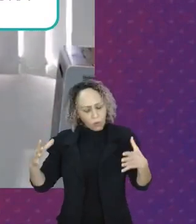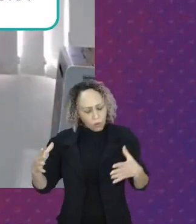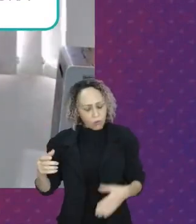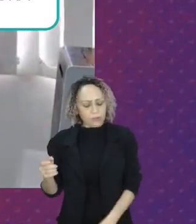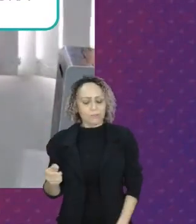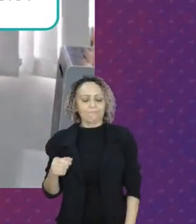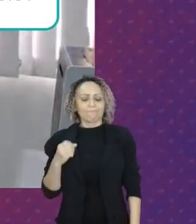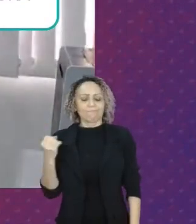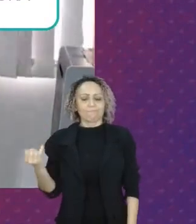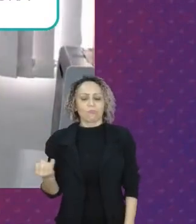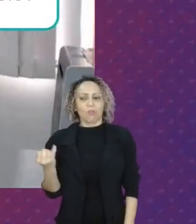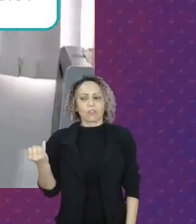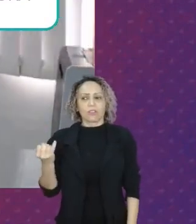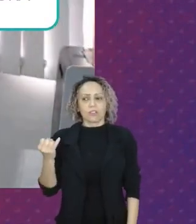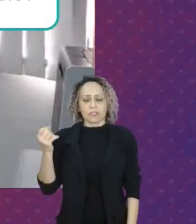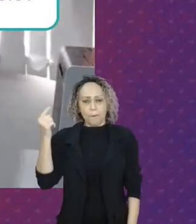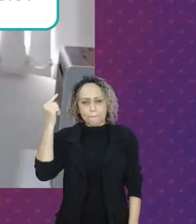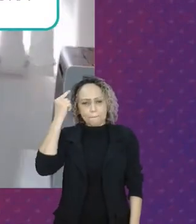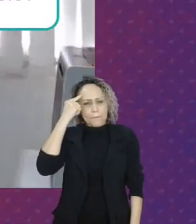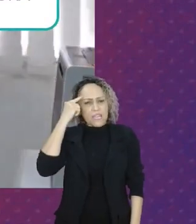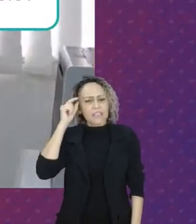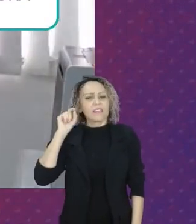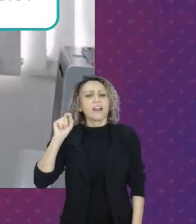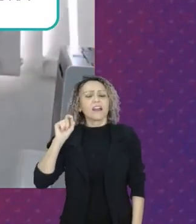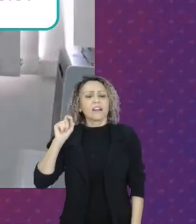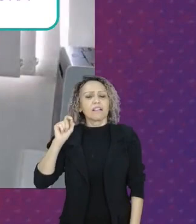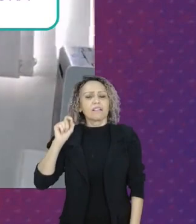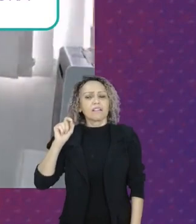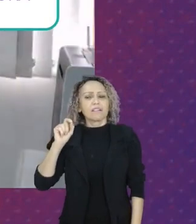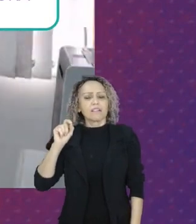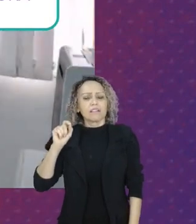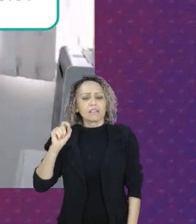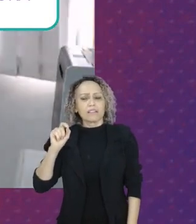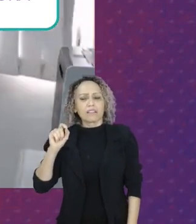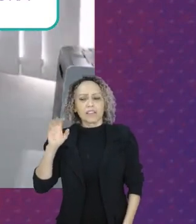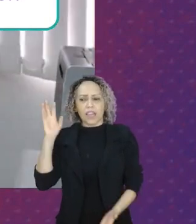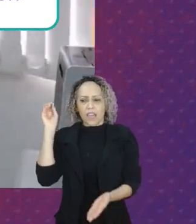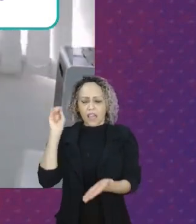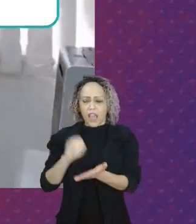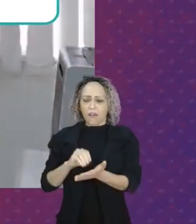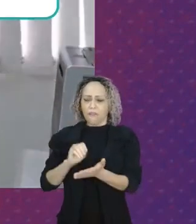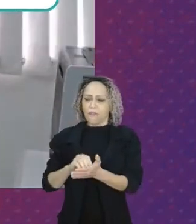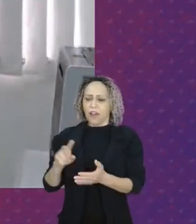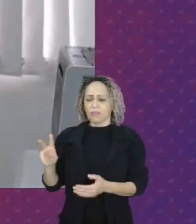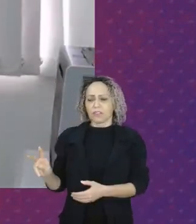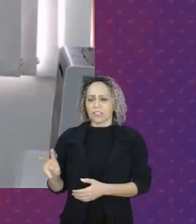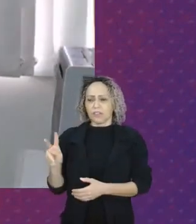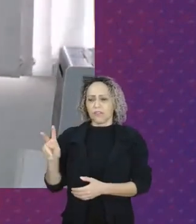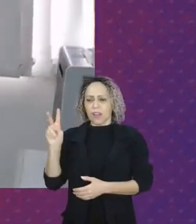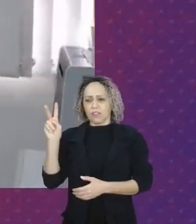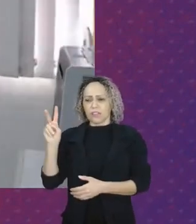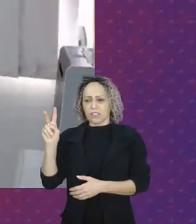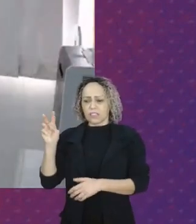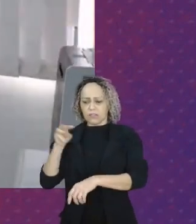pensar que a desvalorização da educação e do magistério, por exemplo, a carreira